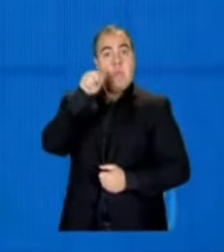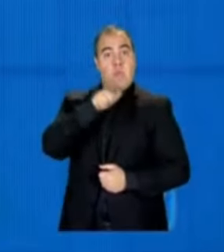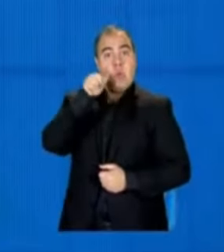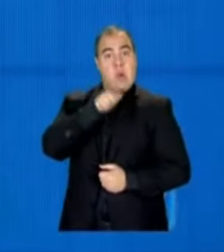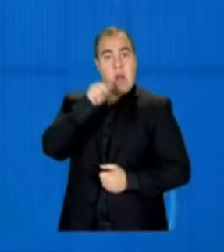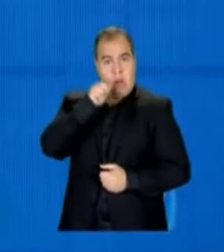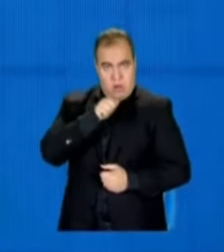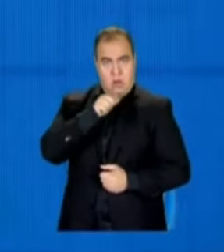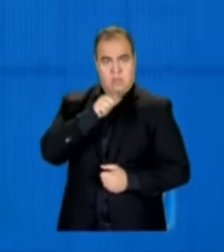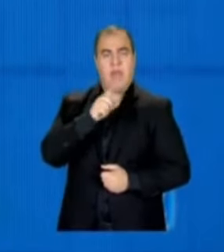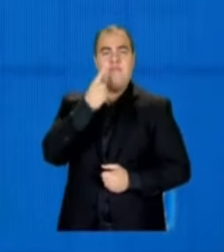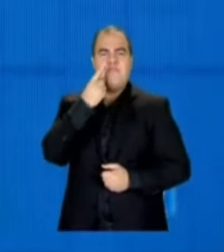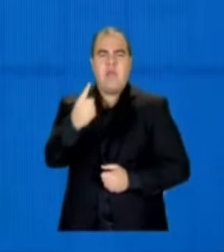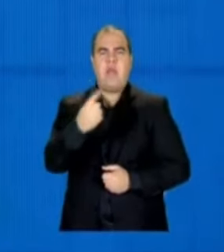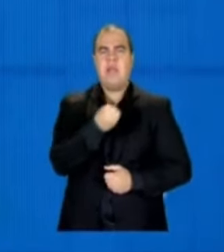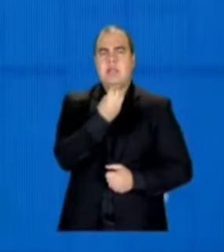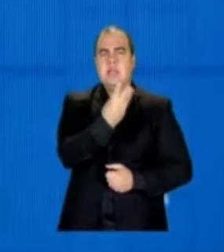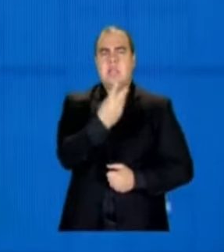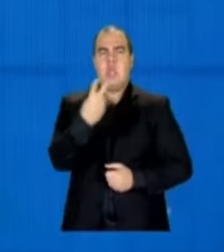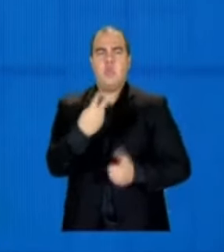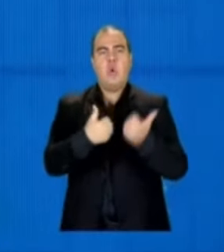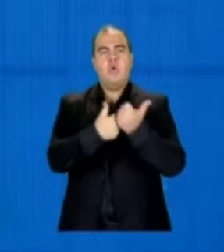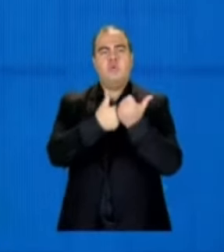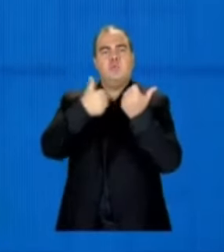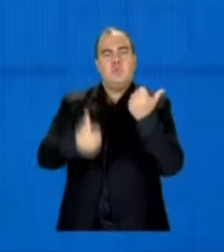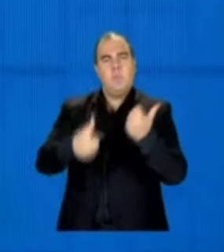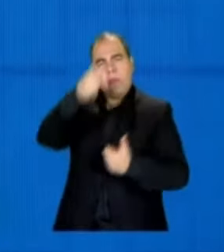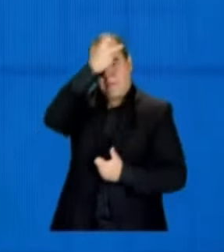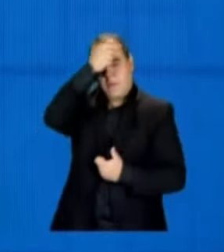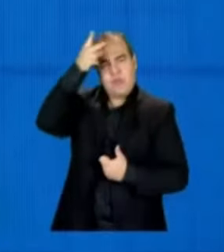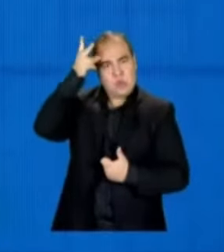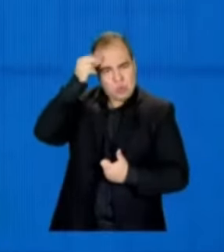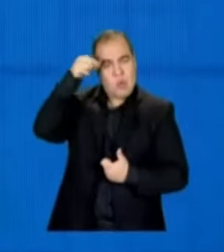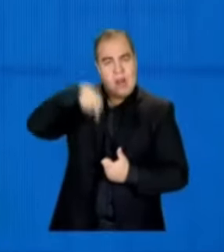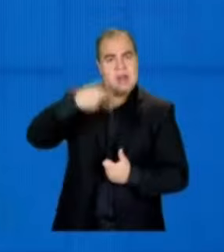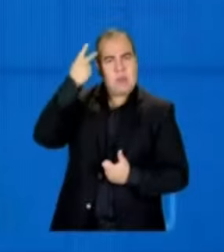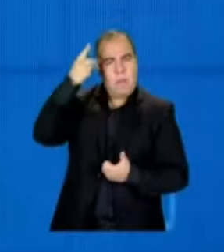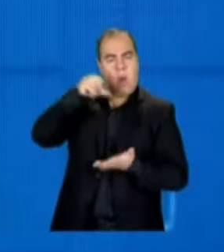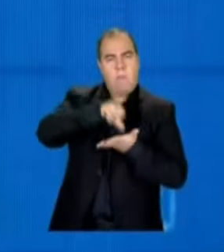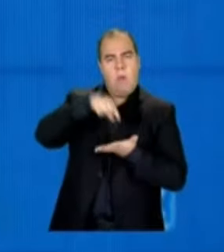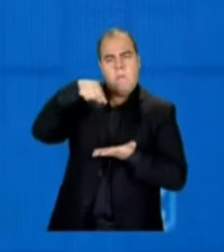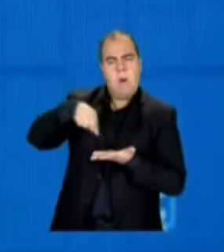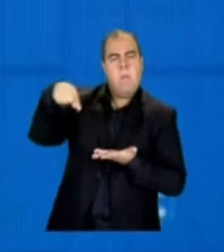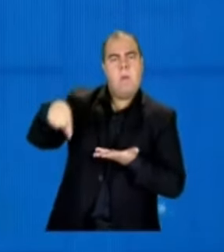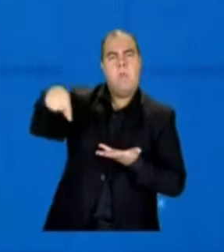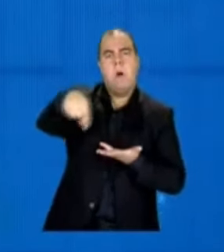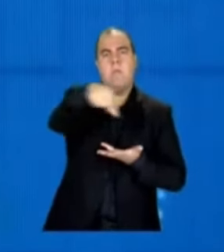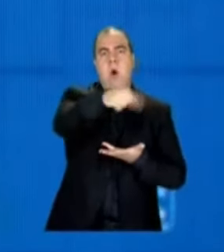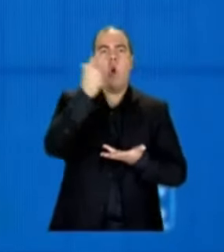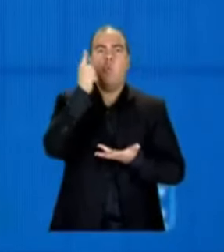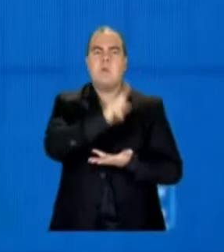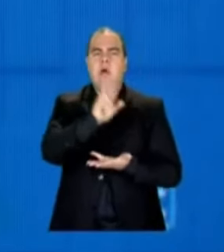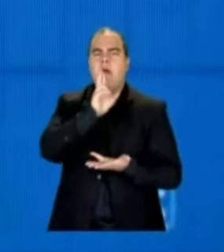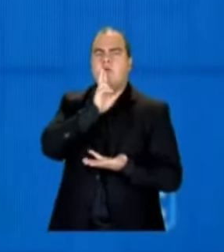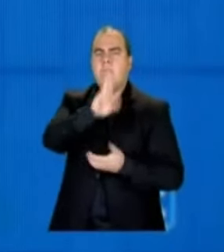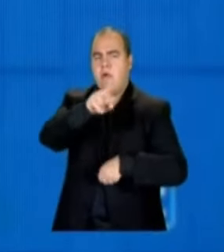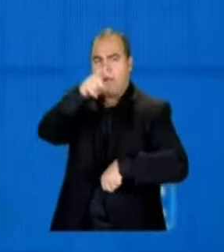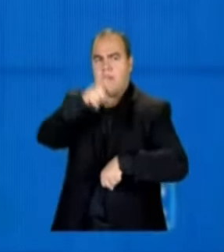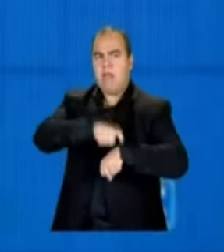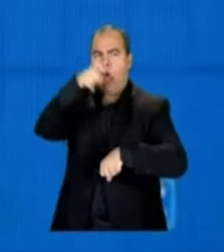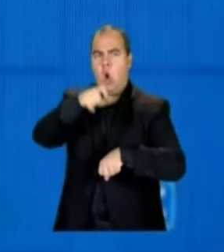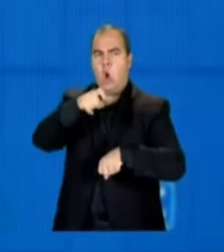cada uma das 32 subprefeituras de São Paulo para que haja resposta imediata a uma agressão